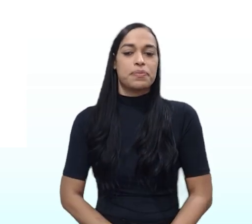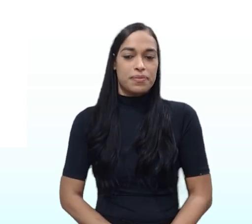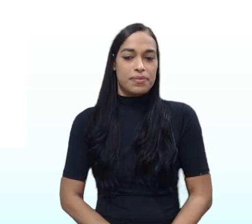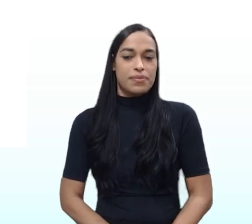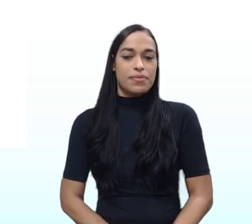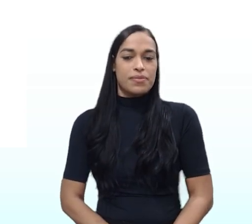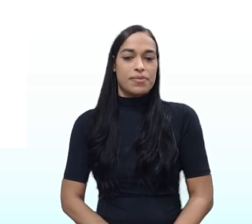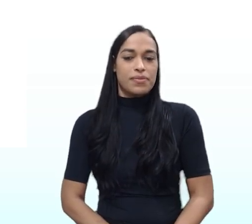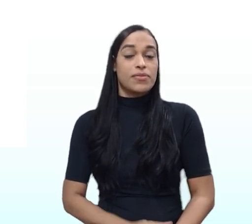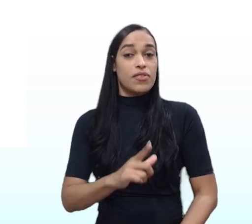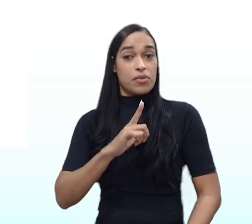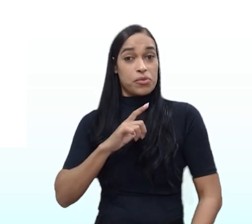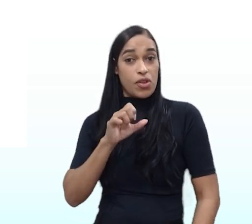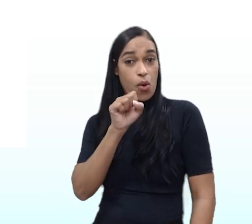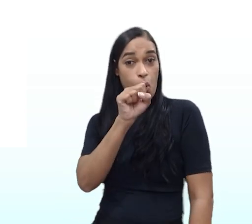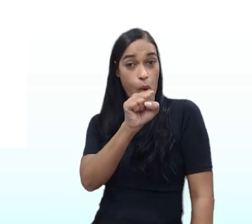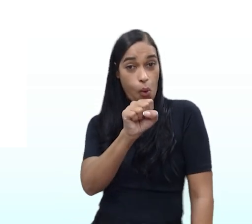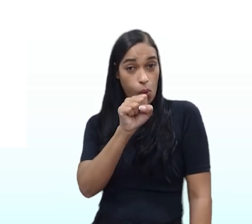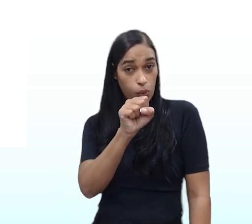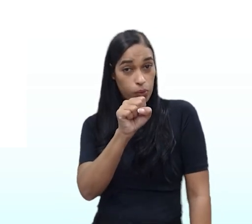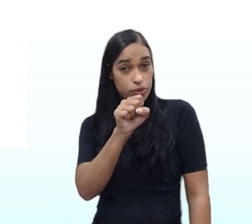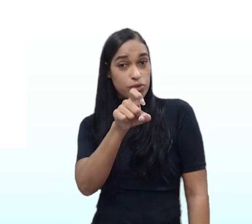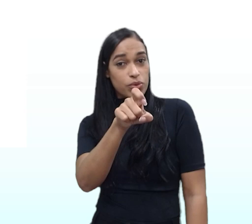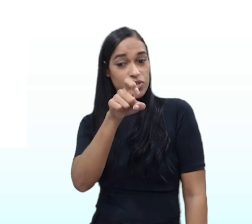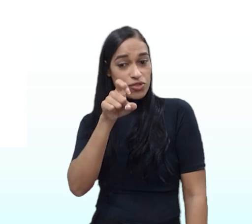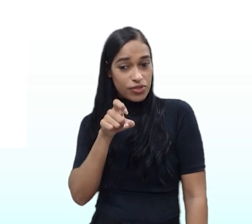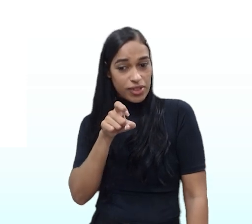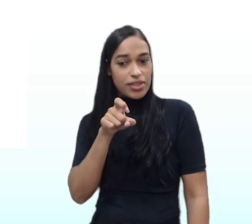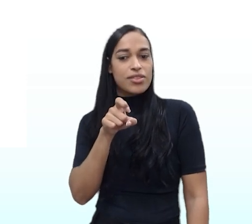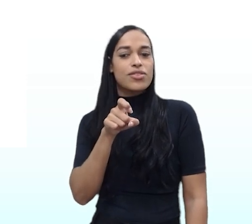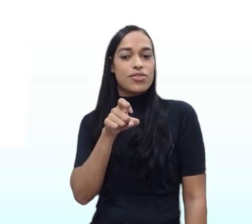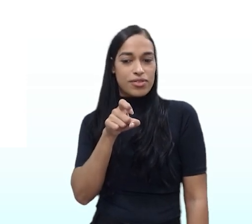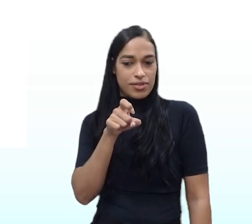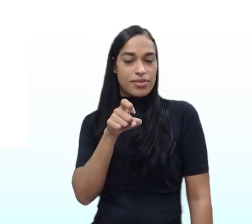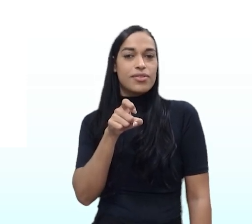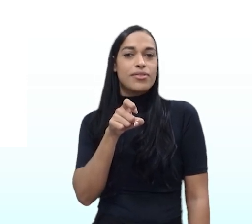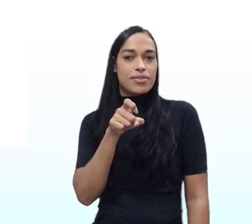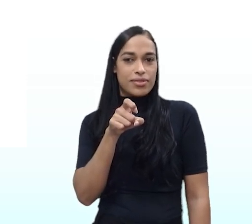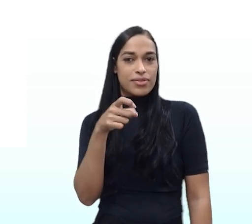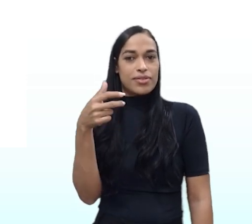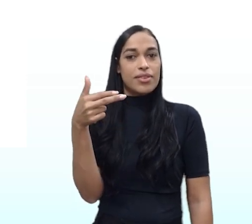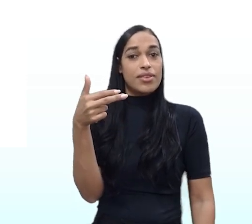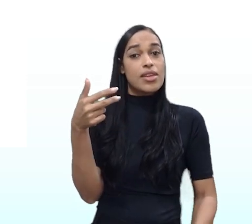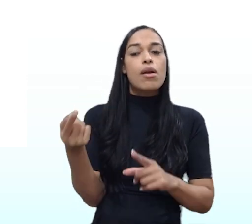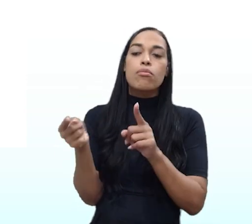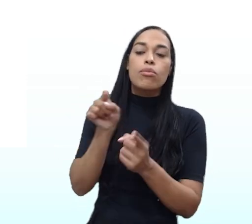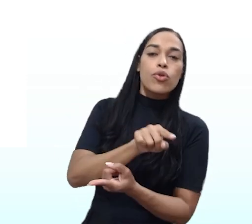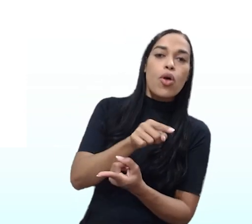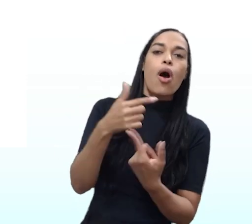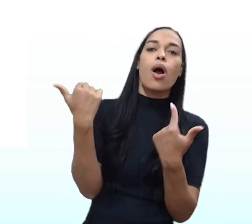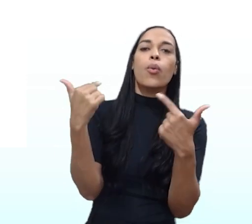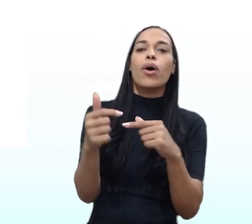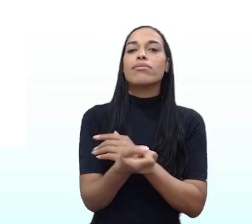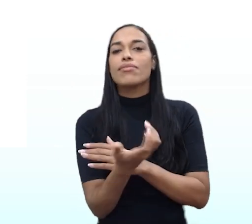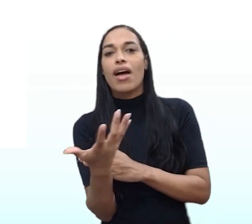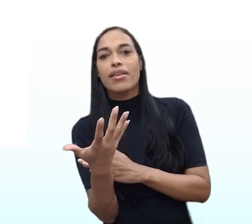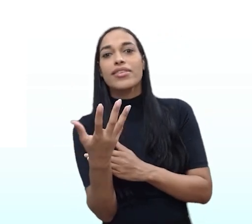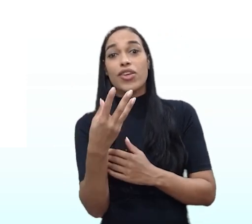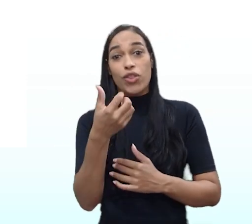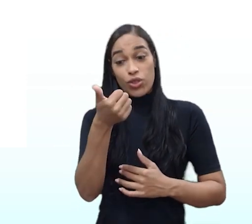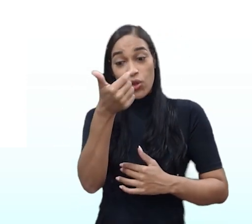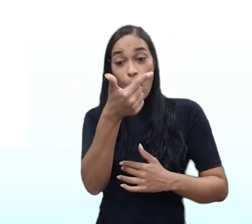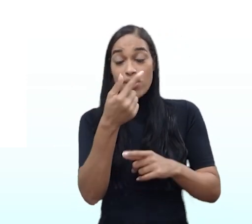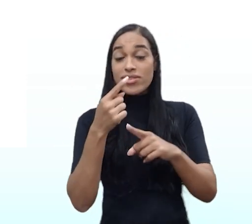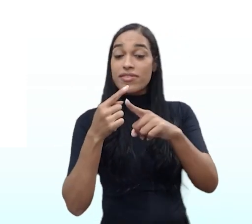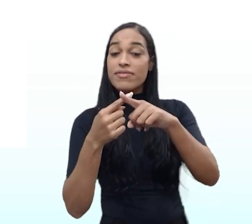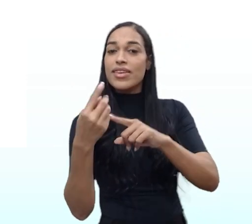comigo. Invertendo eu vou ter 8x, 8 vezes x, e aí inverteu os operários, 12